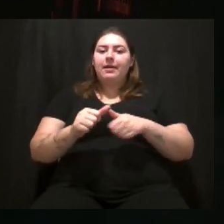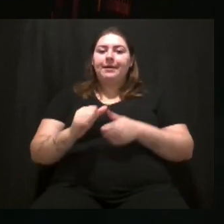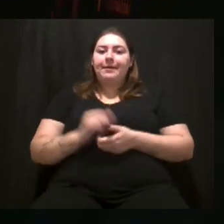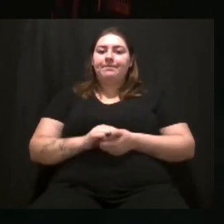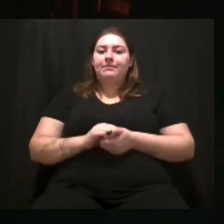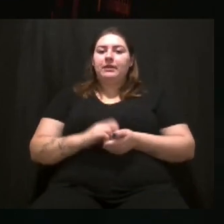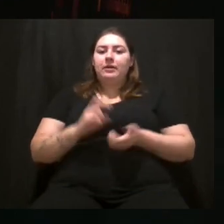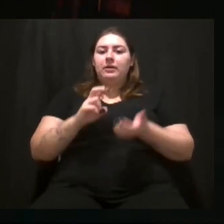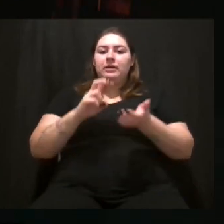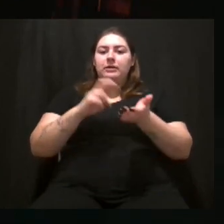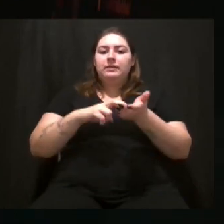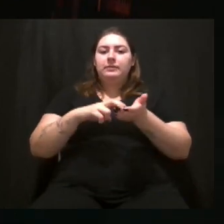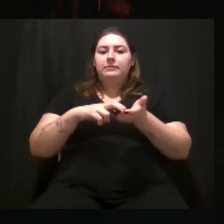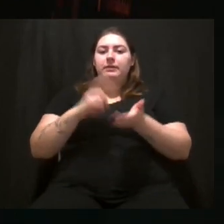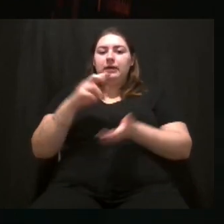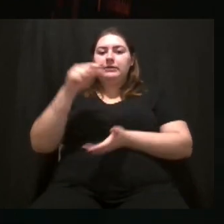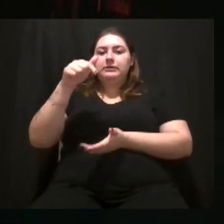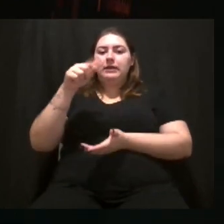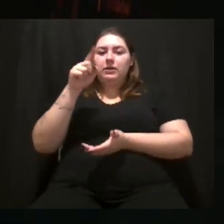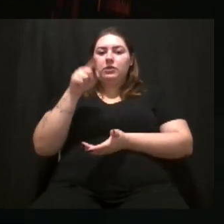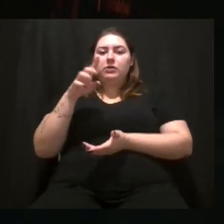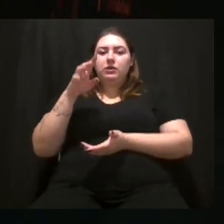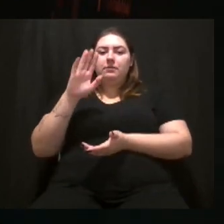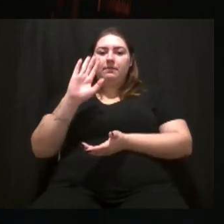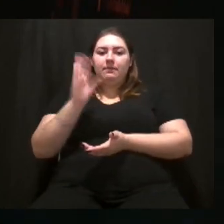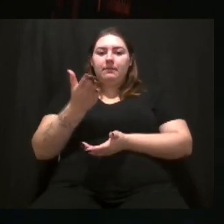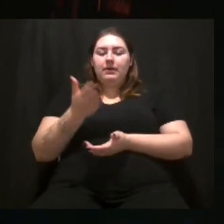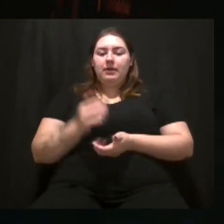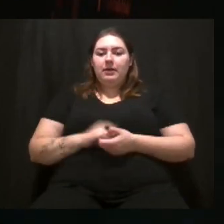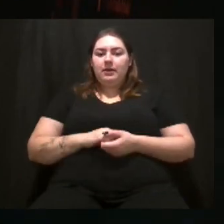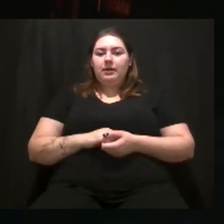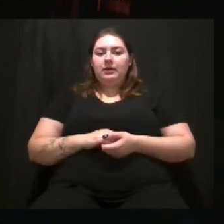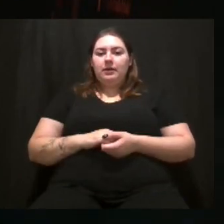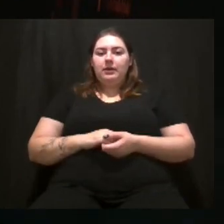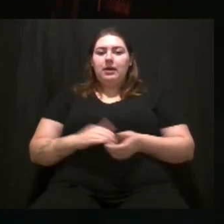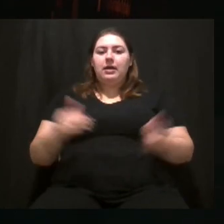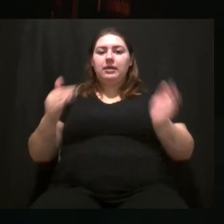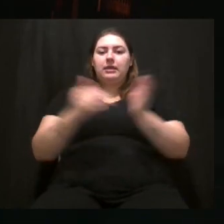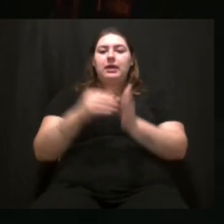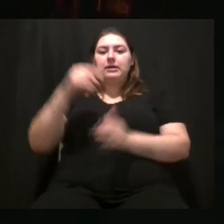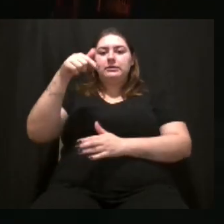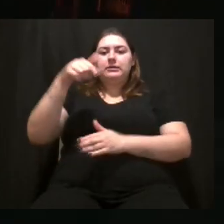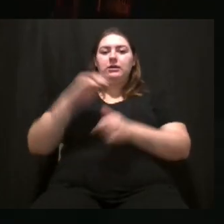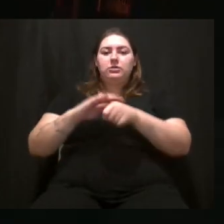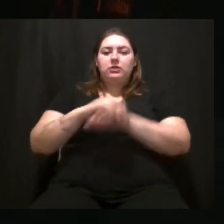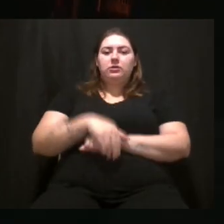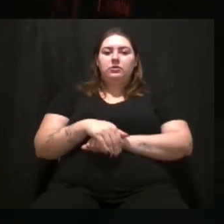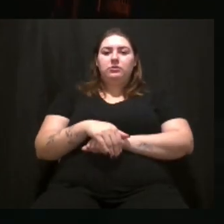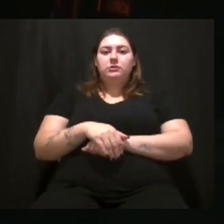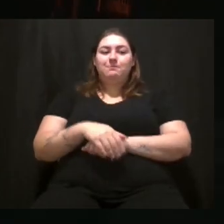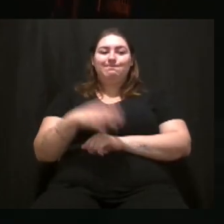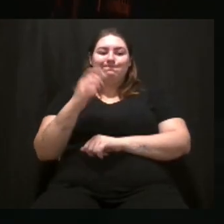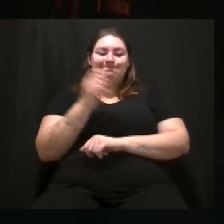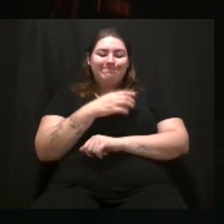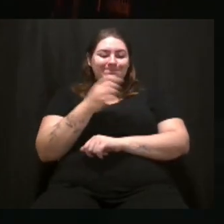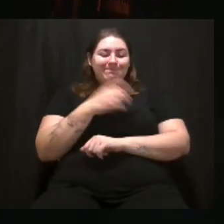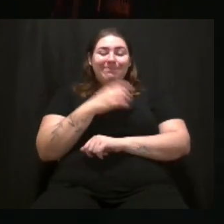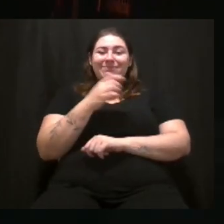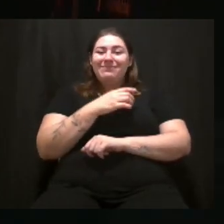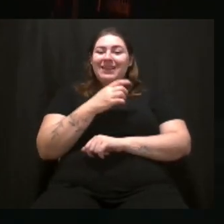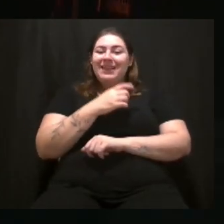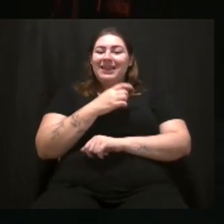7h30 e pegava ela às 7 da noite. Então, 7h30 da manhã às 7 da noite. E eu tinha um grande medo de que ela